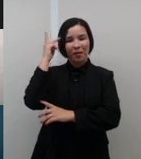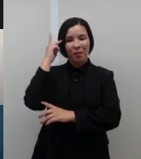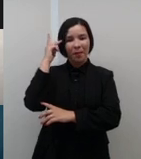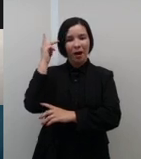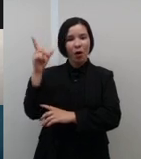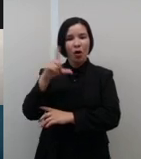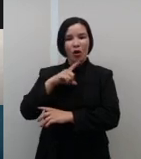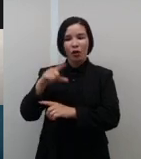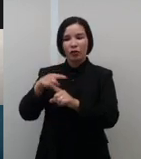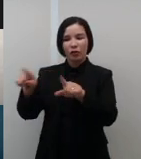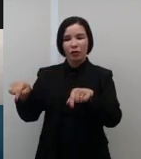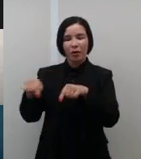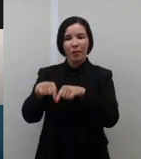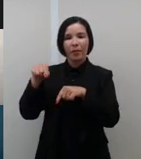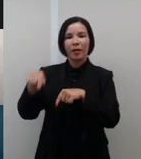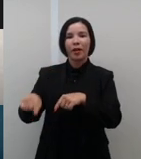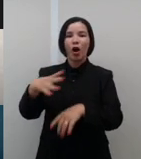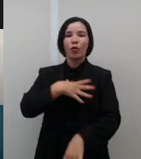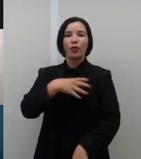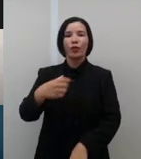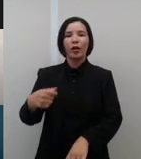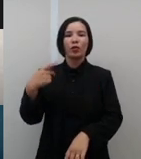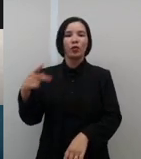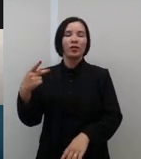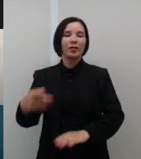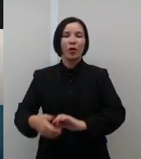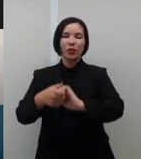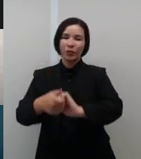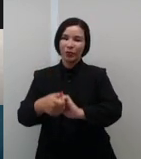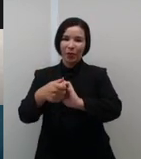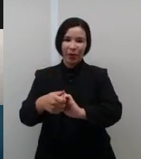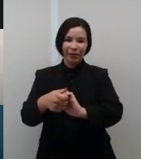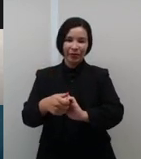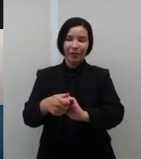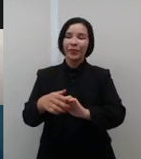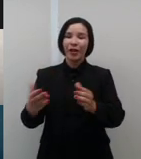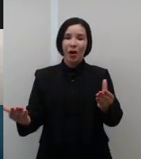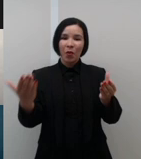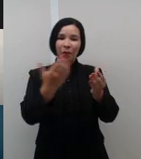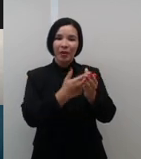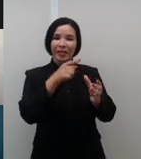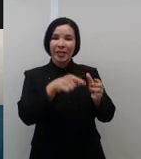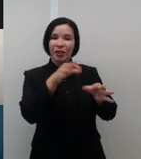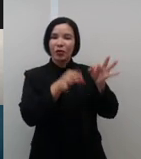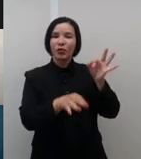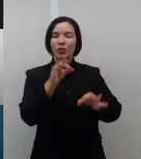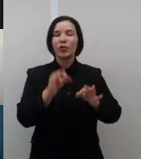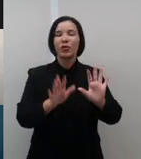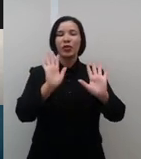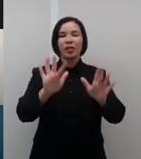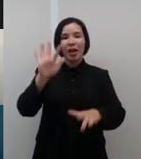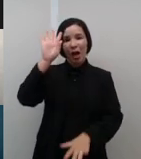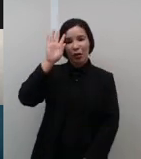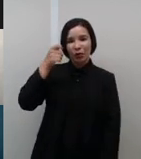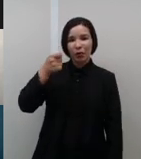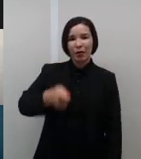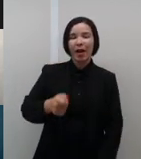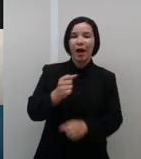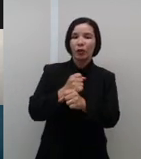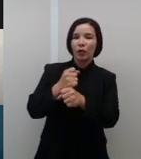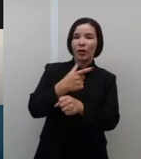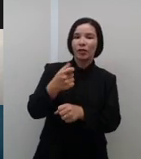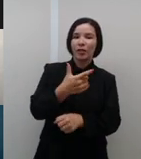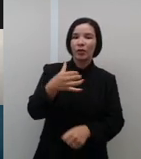dos sócios, venda que fora considerada ineficaz em processo judicial transitado em julgado 2009. Nesse TREG, no